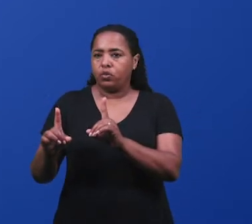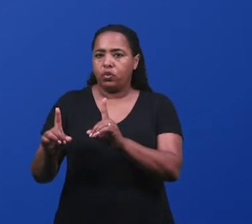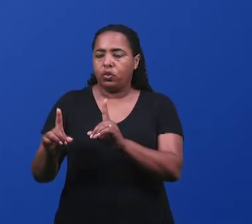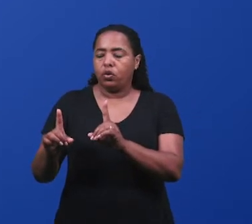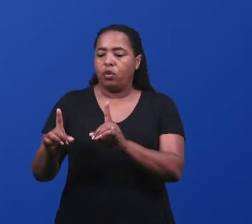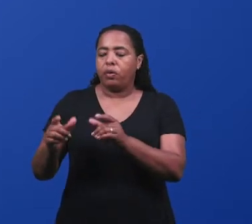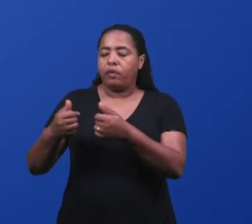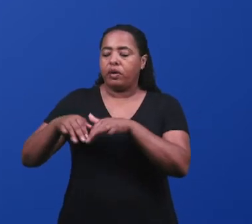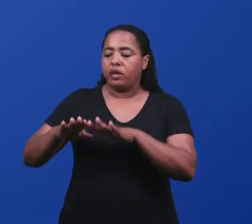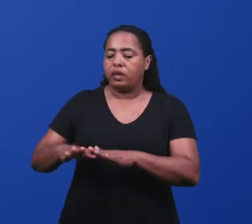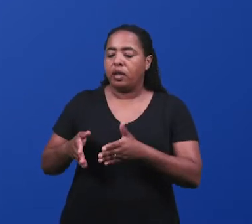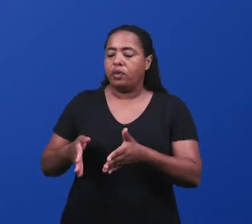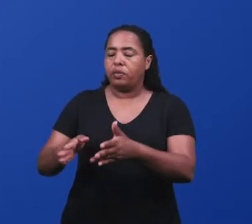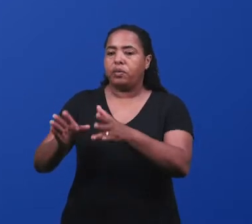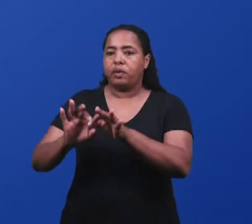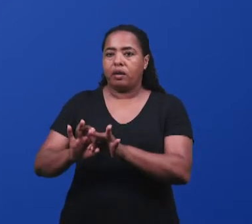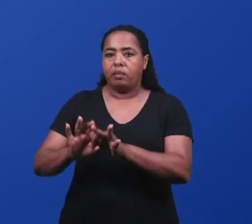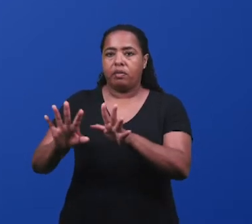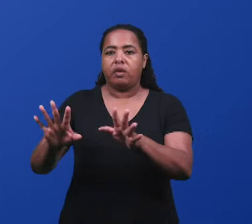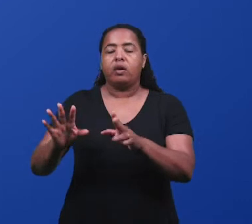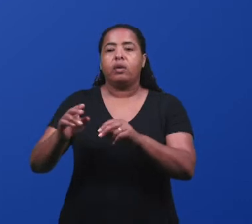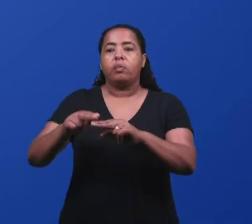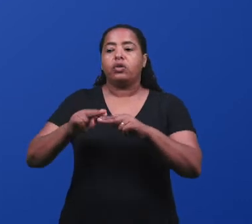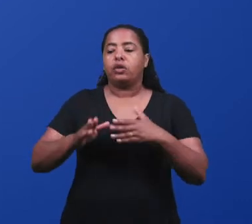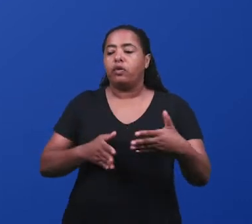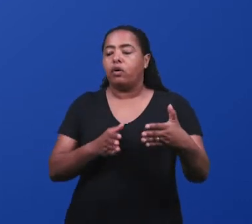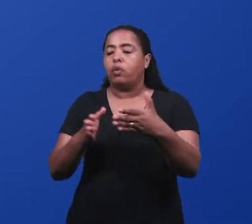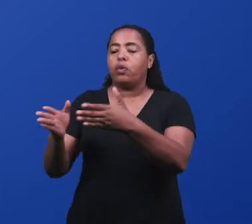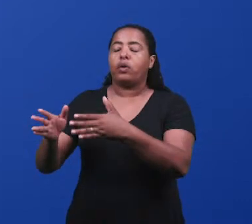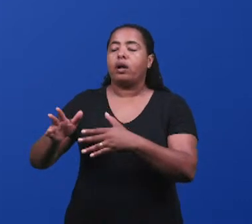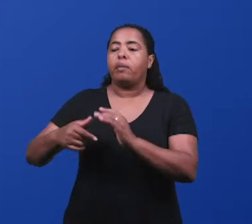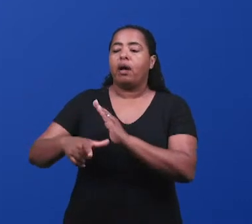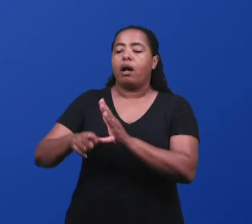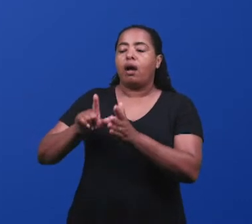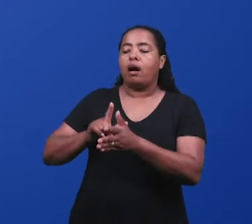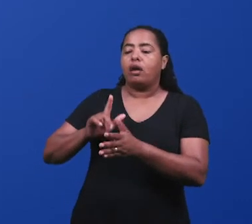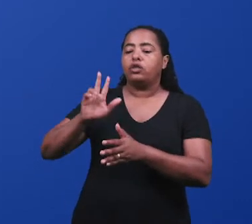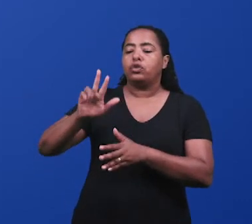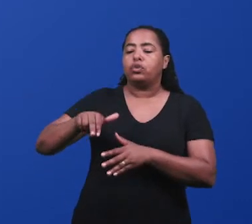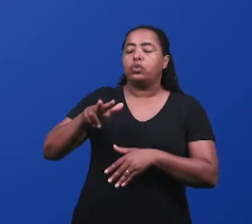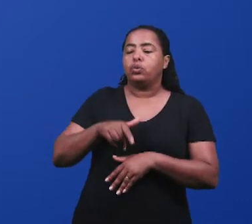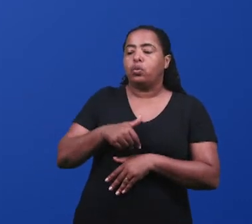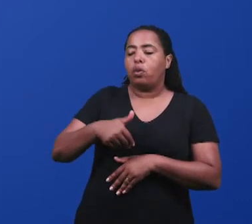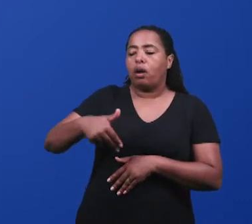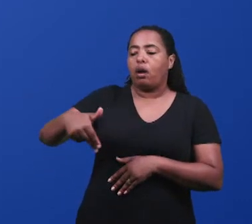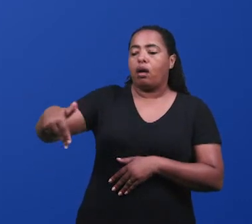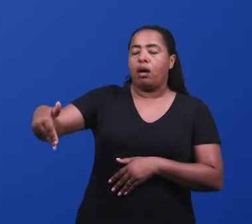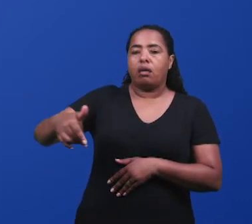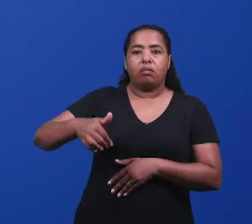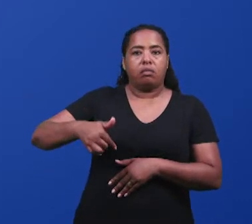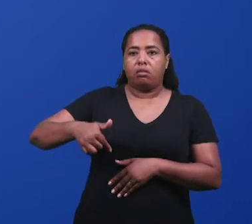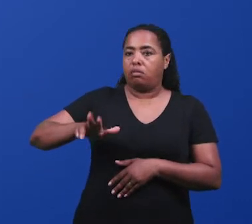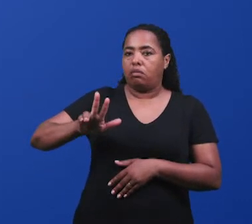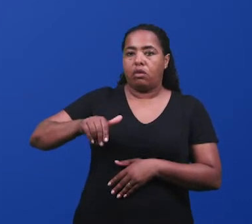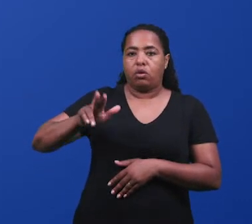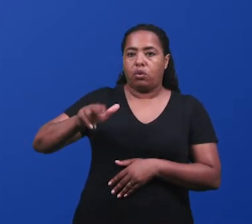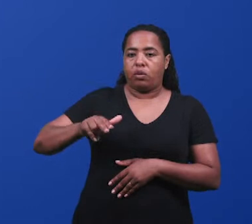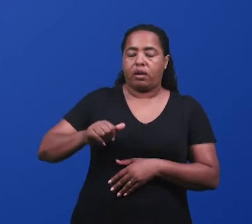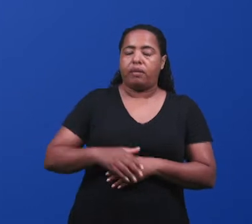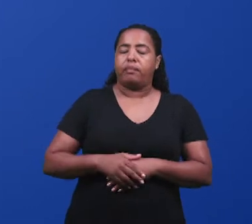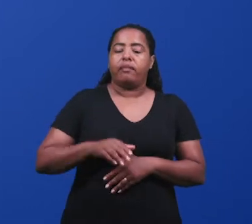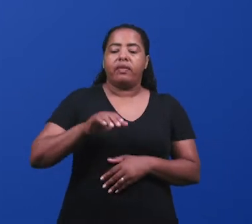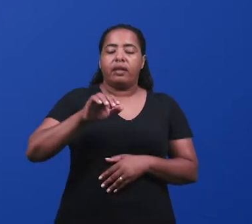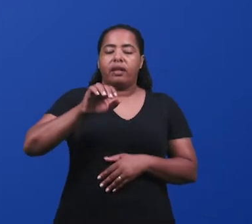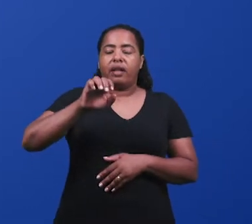qual haveis de ir, porquanto por este caminho nunca passastes antes. Bom, ela aqui